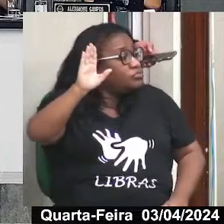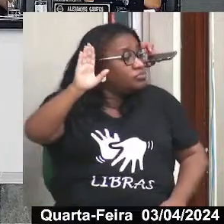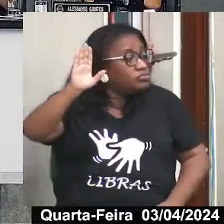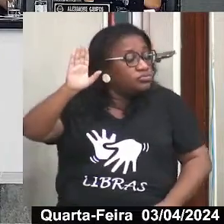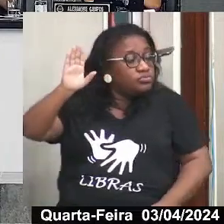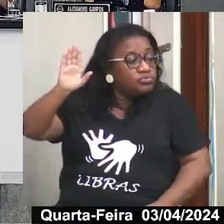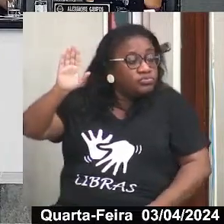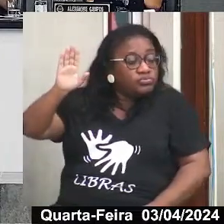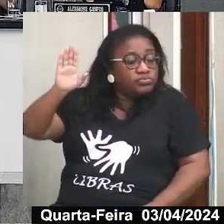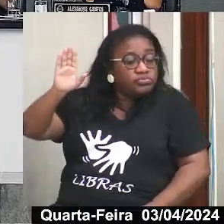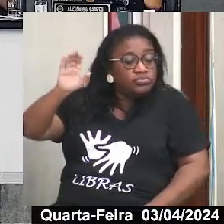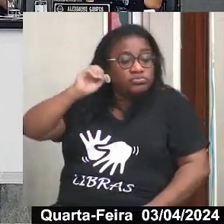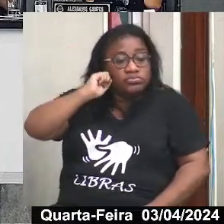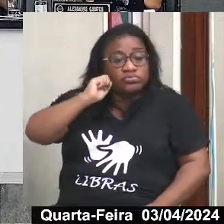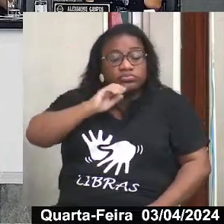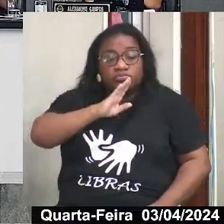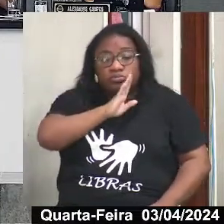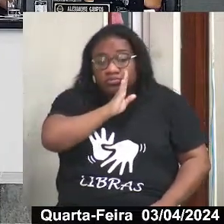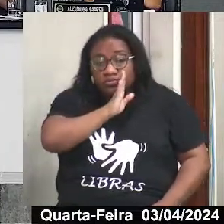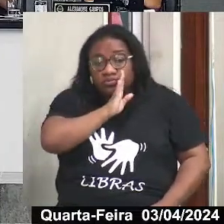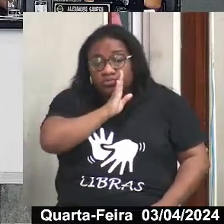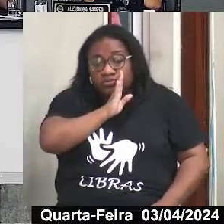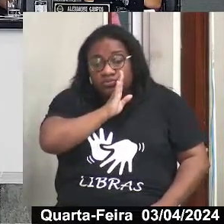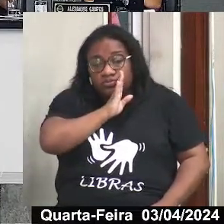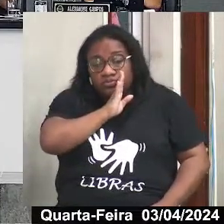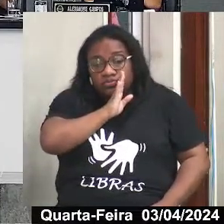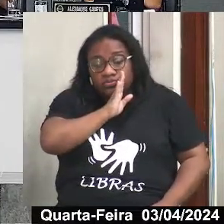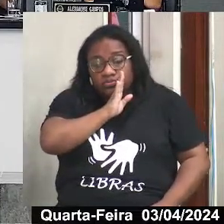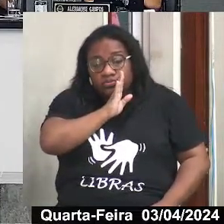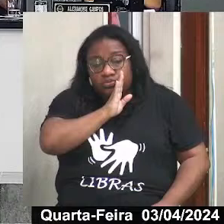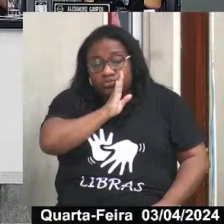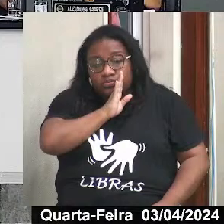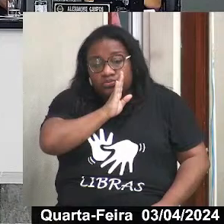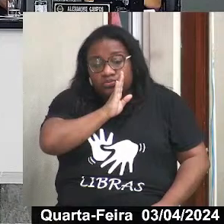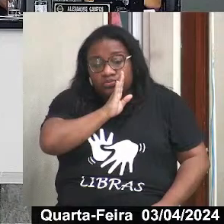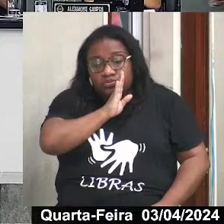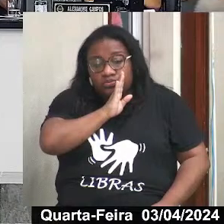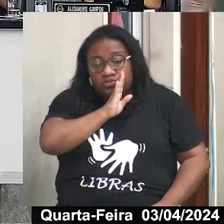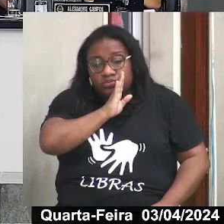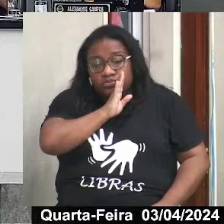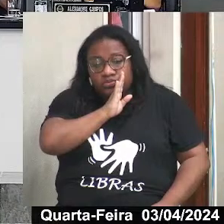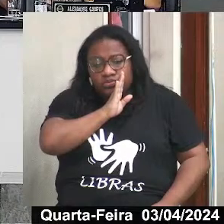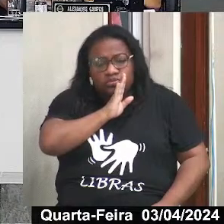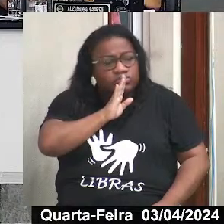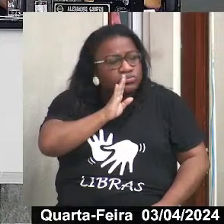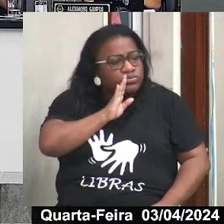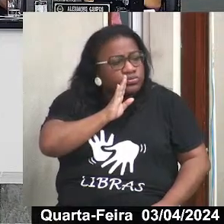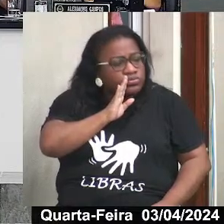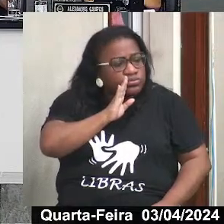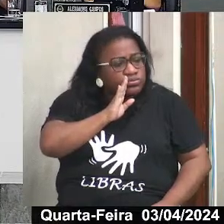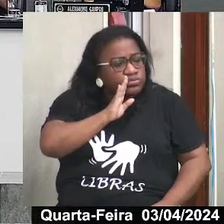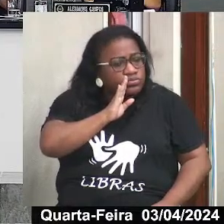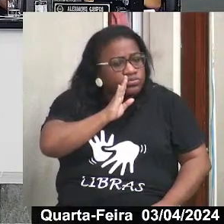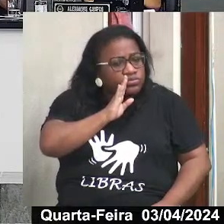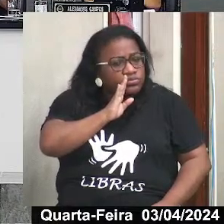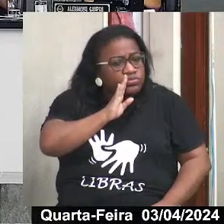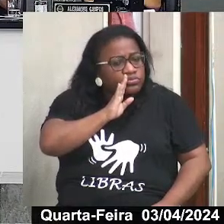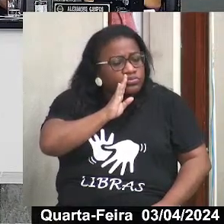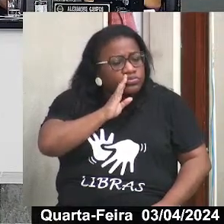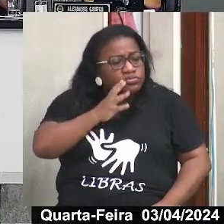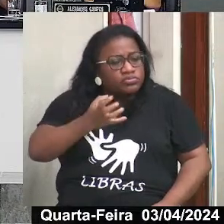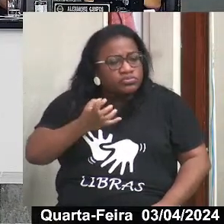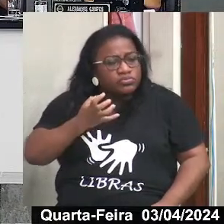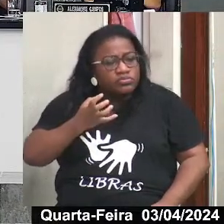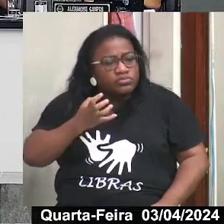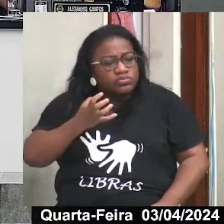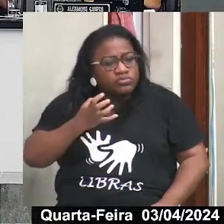Com a palavra, vereador Abidan Henrique. Presidente, peço perdão por interromper a votação, mas eu gostaria só